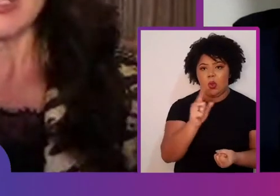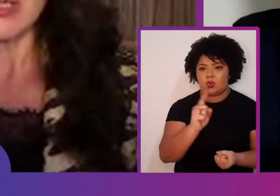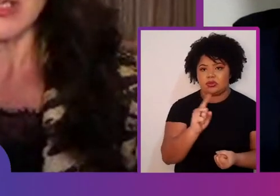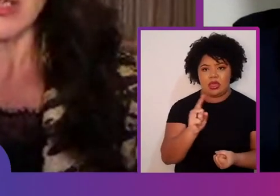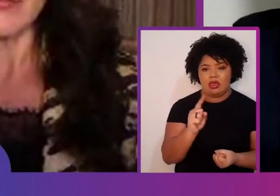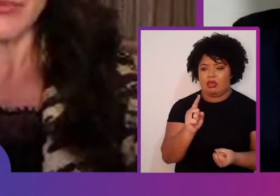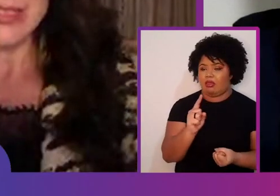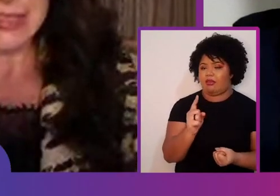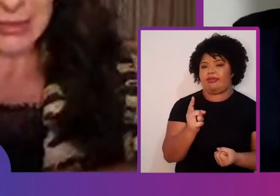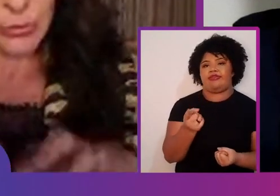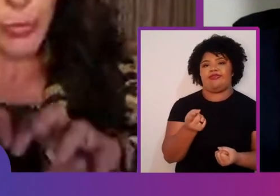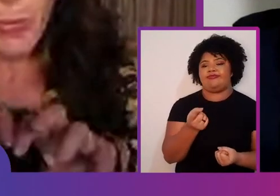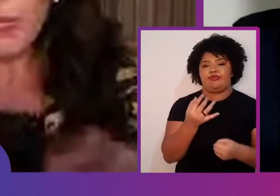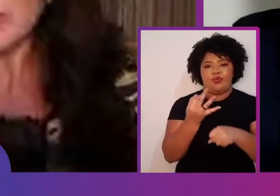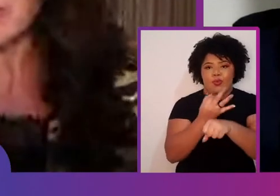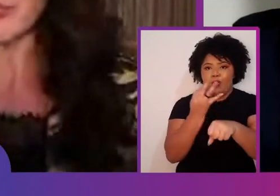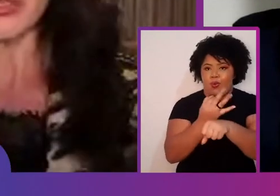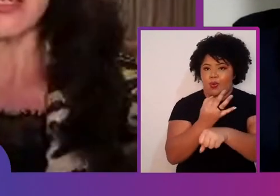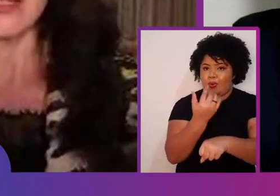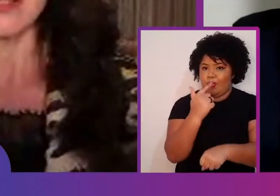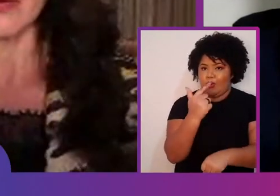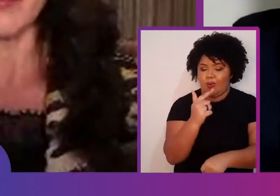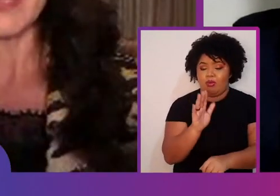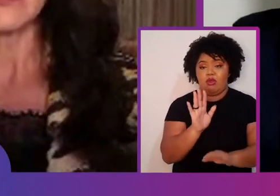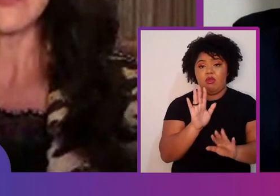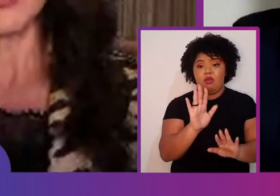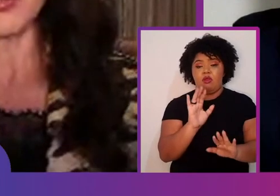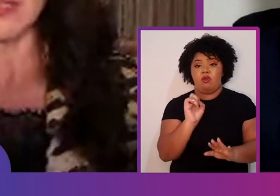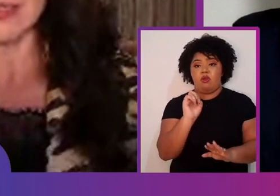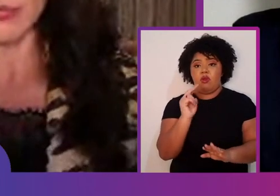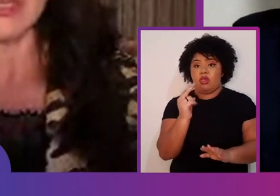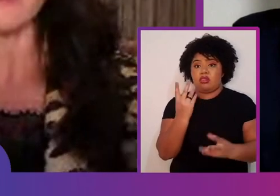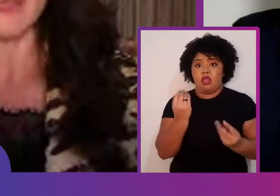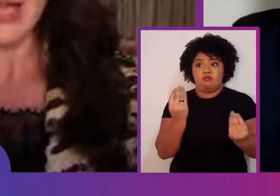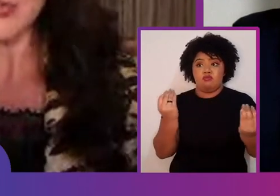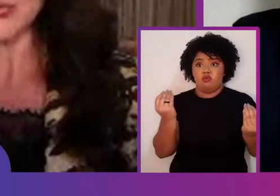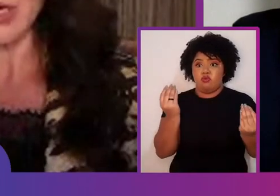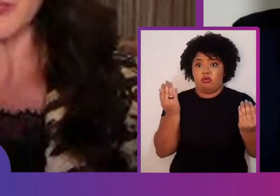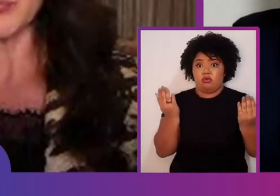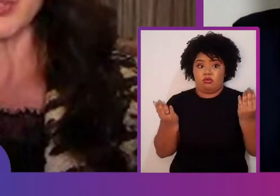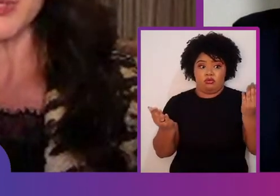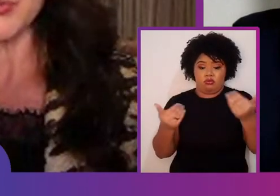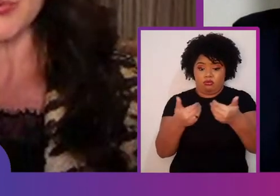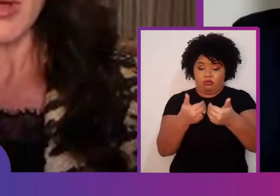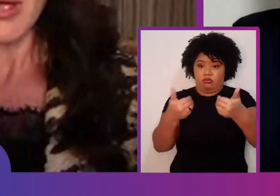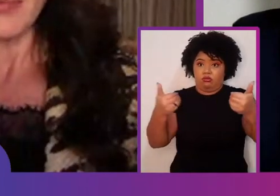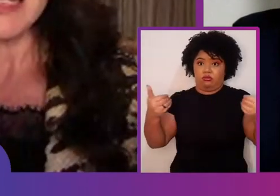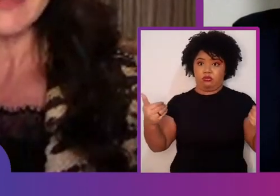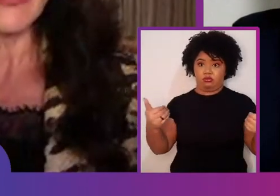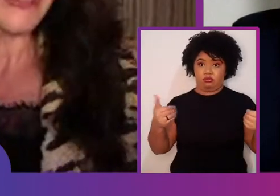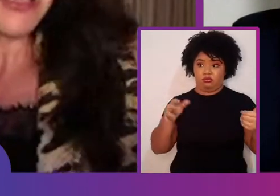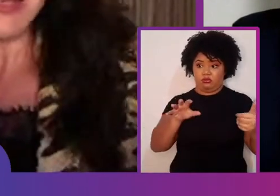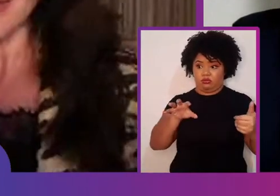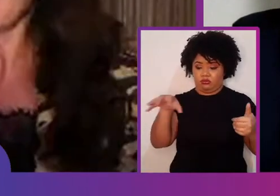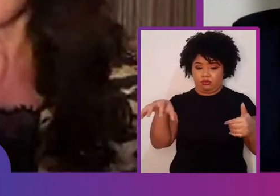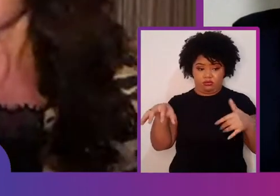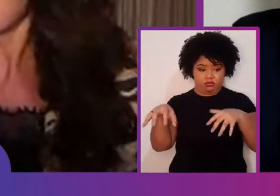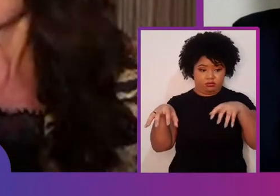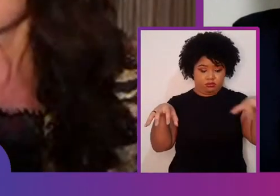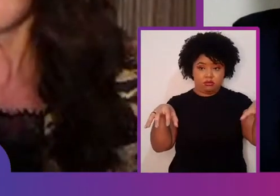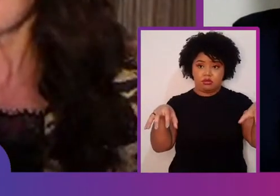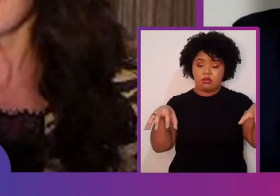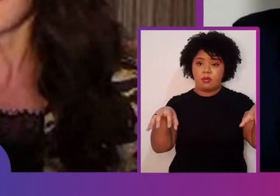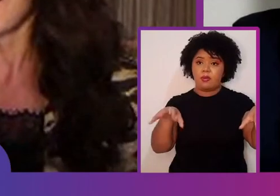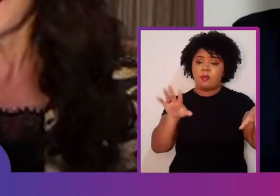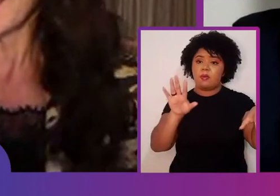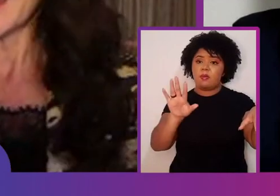sensação de que você está tendo muita polarização. E essa polarização se reflete no campo político, mas ela não necessariamente